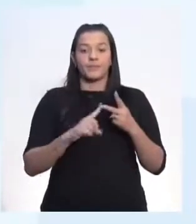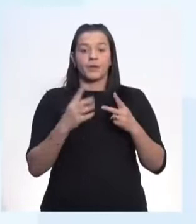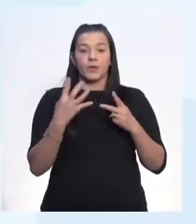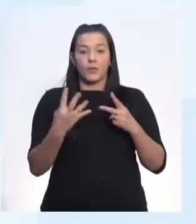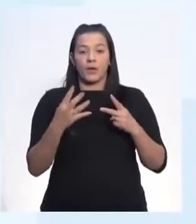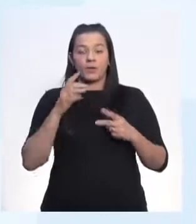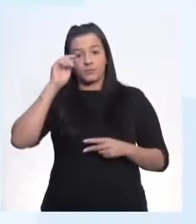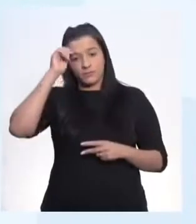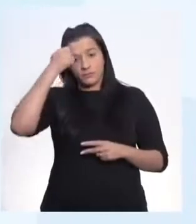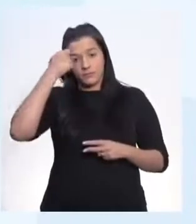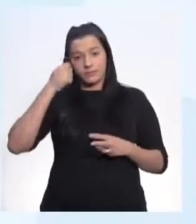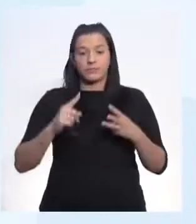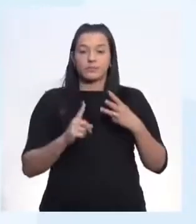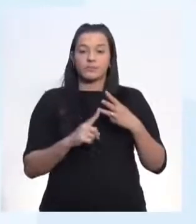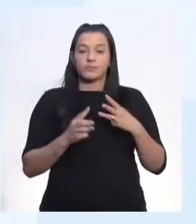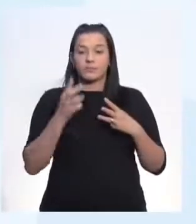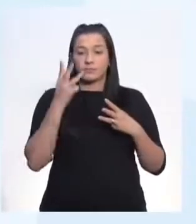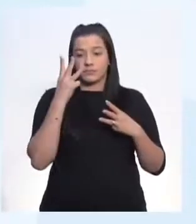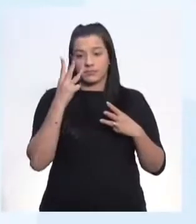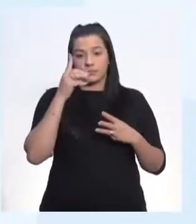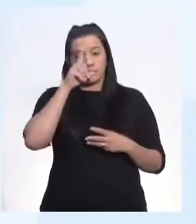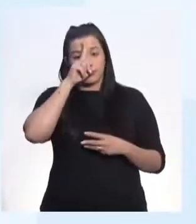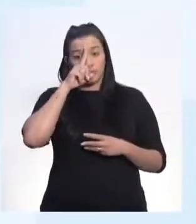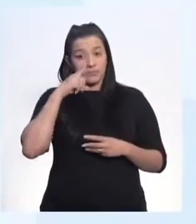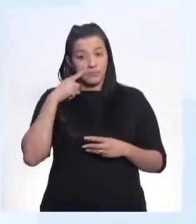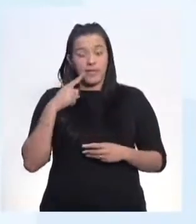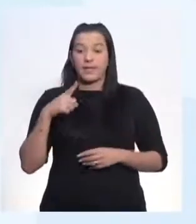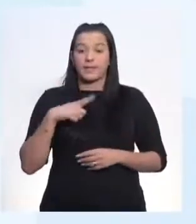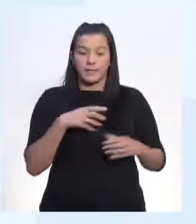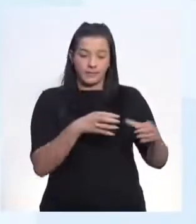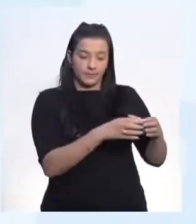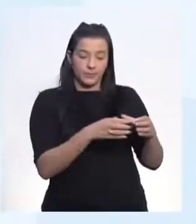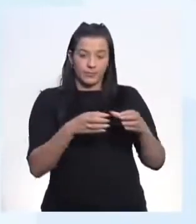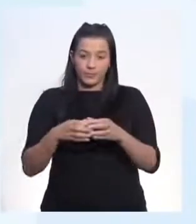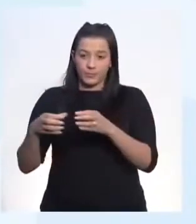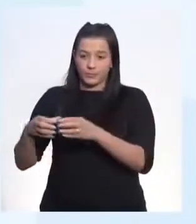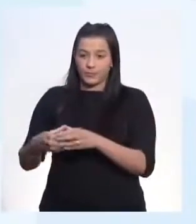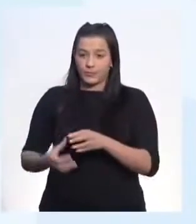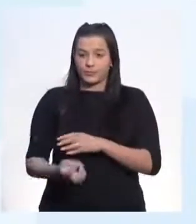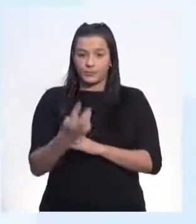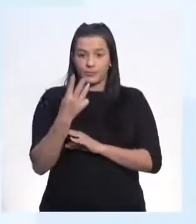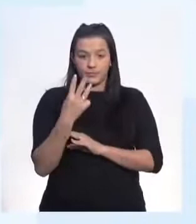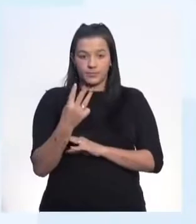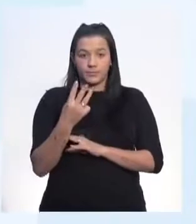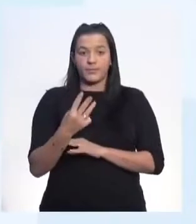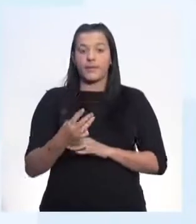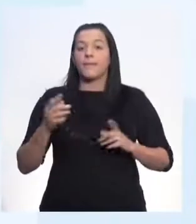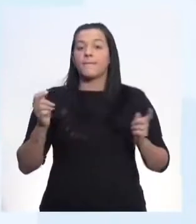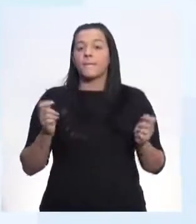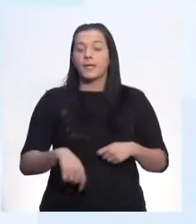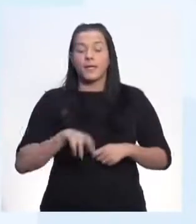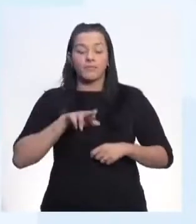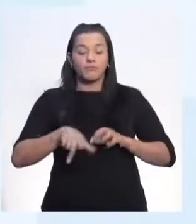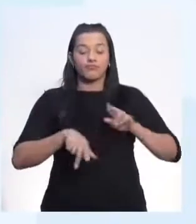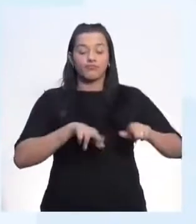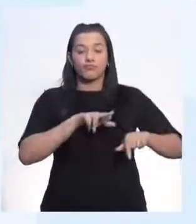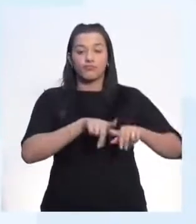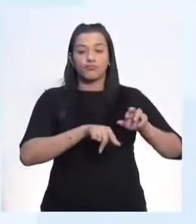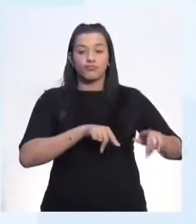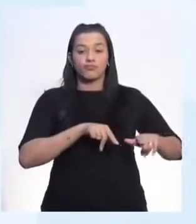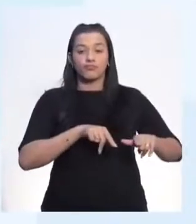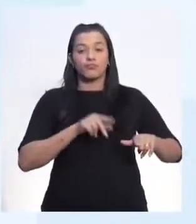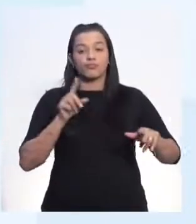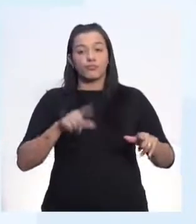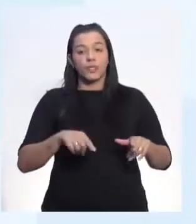amarelas. Vamos formar grupos de 3 bolas. Muito bem. De quantas maneiras diferentes poderão